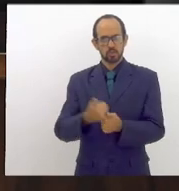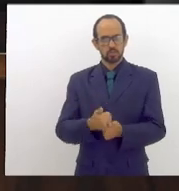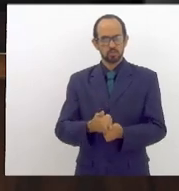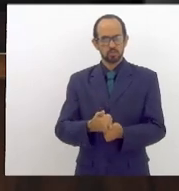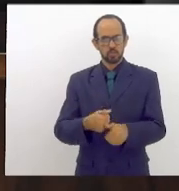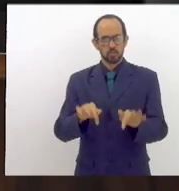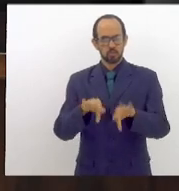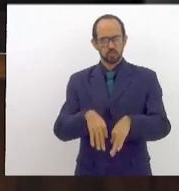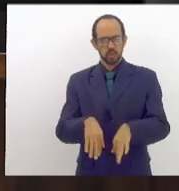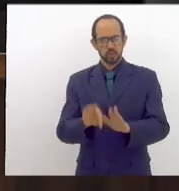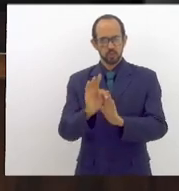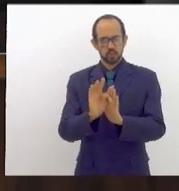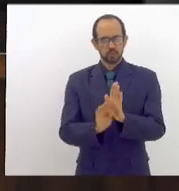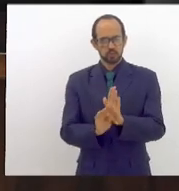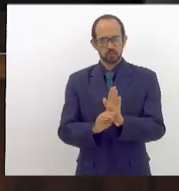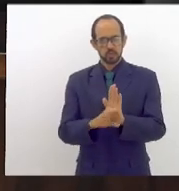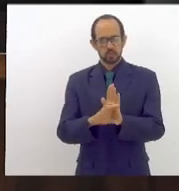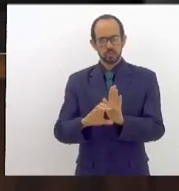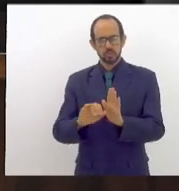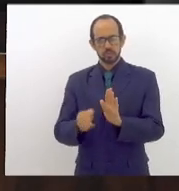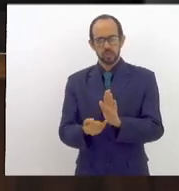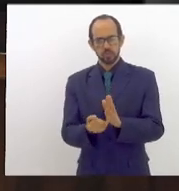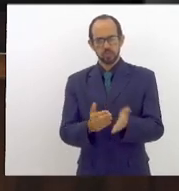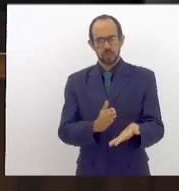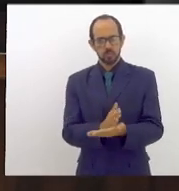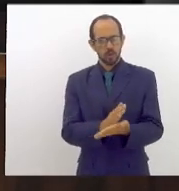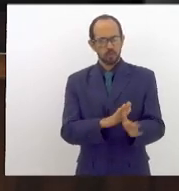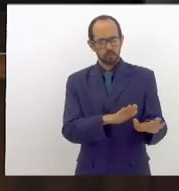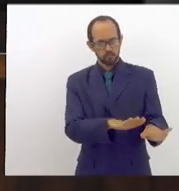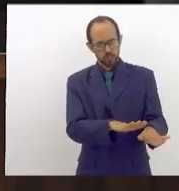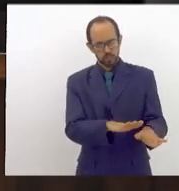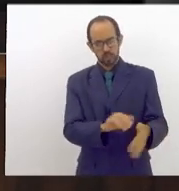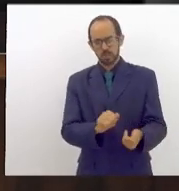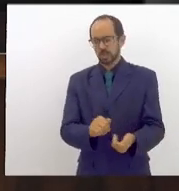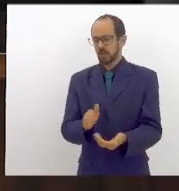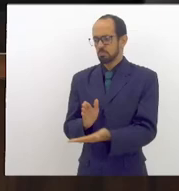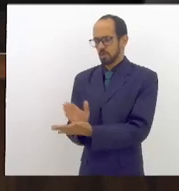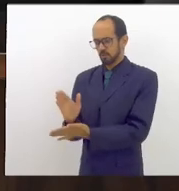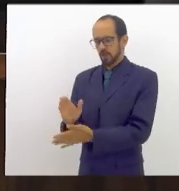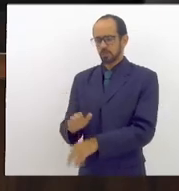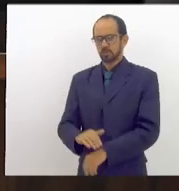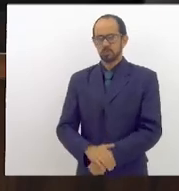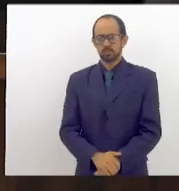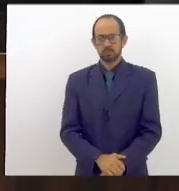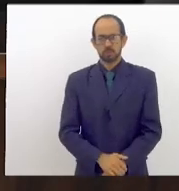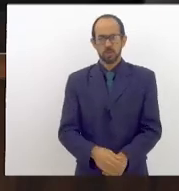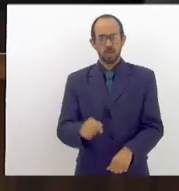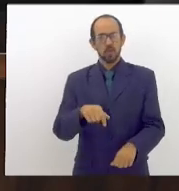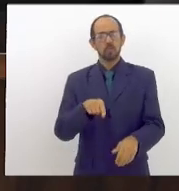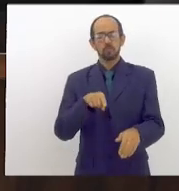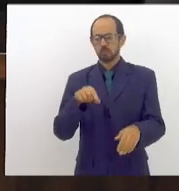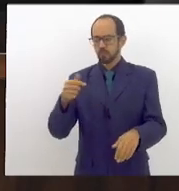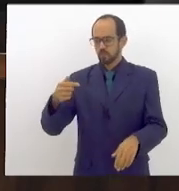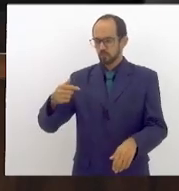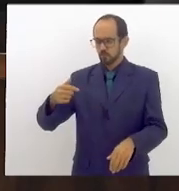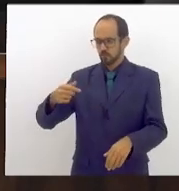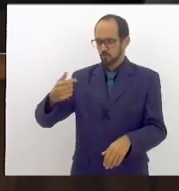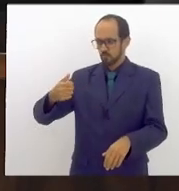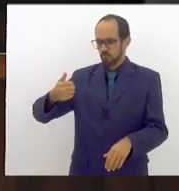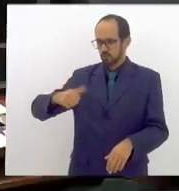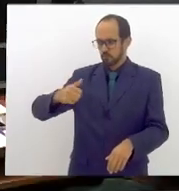Afinal de redação da comissão de condição justiça como estão aprovado verificações e